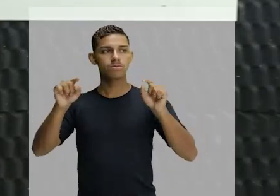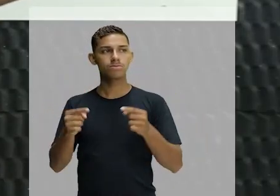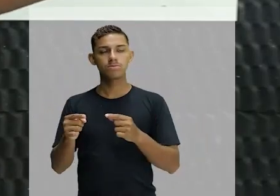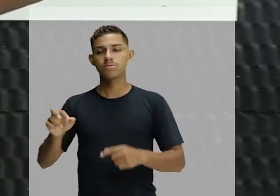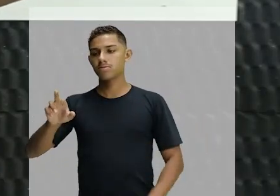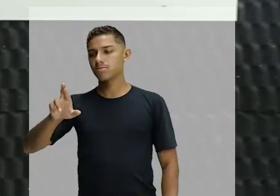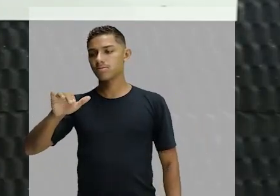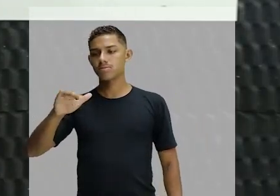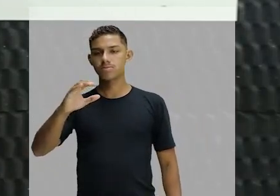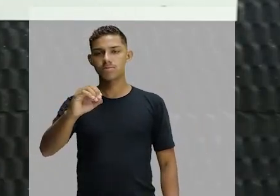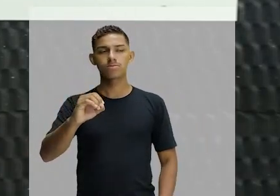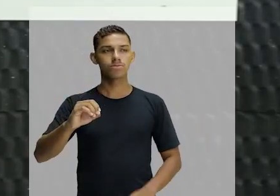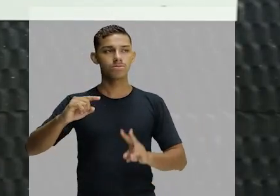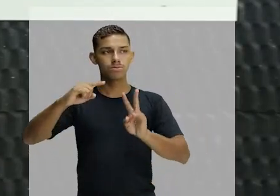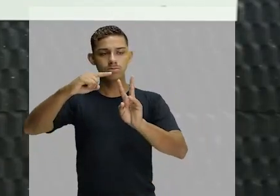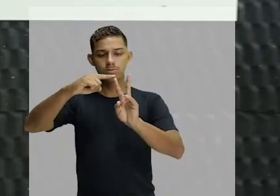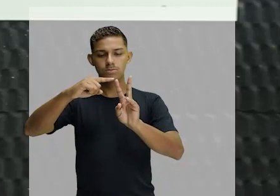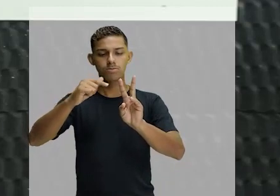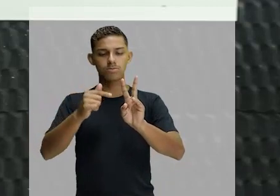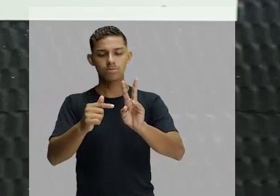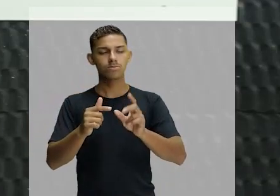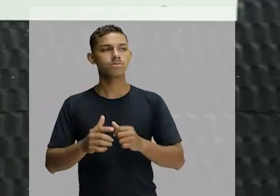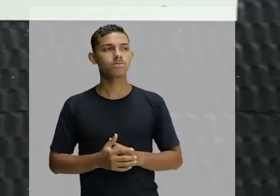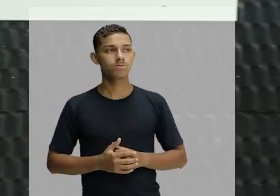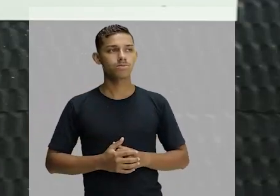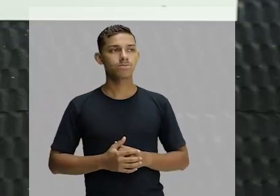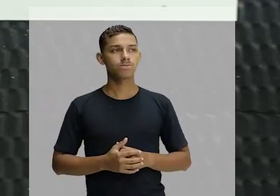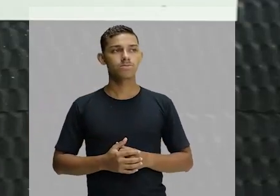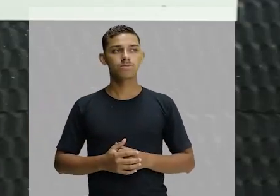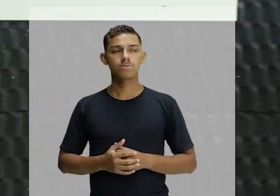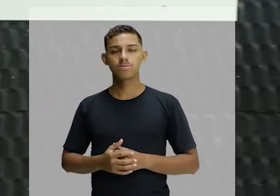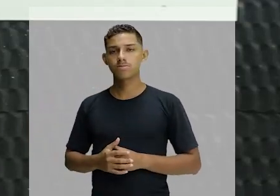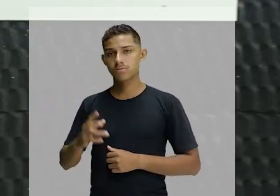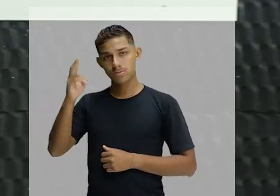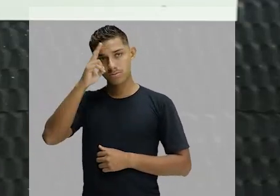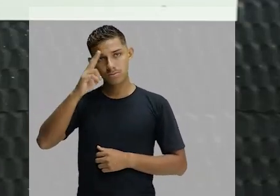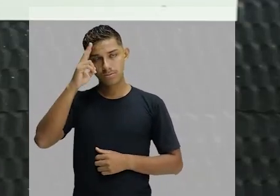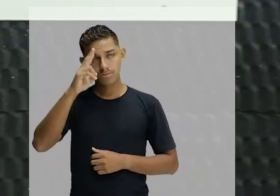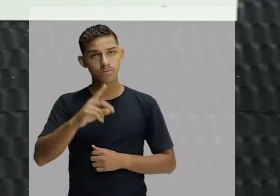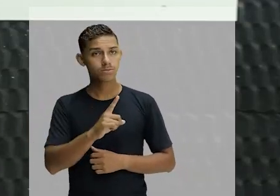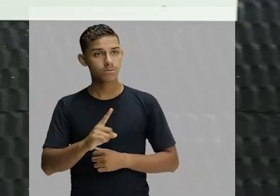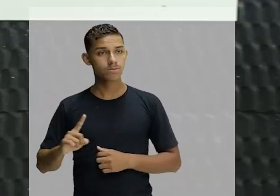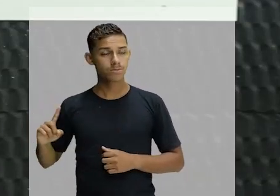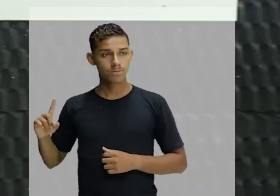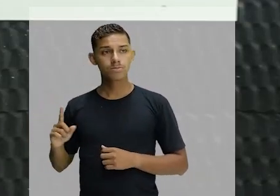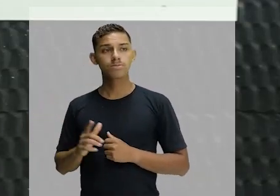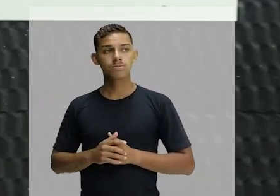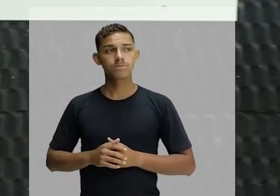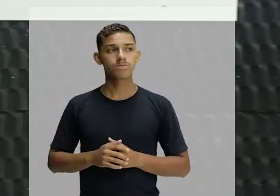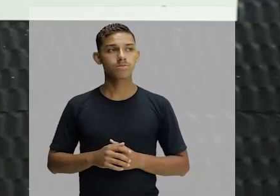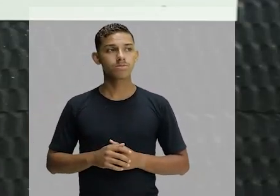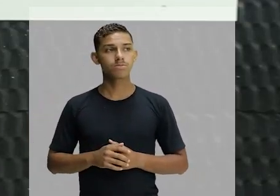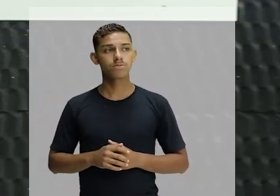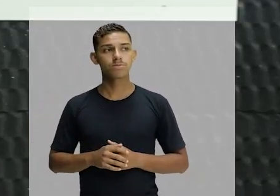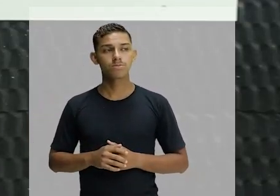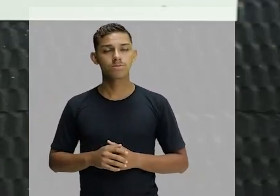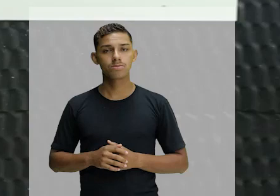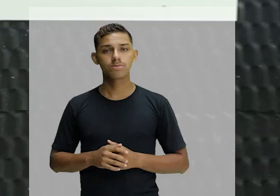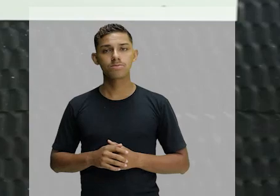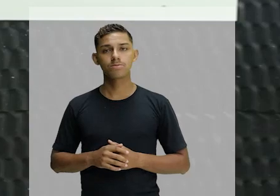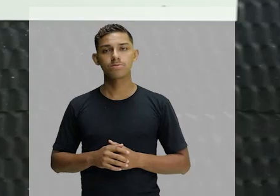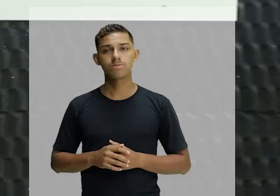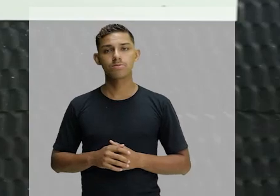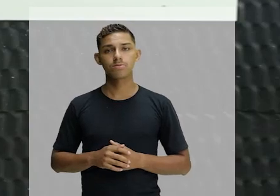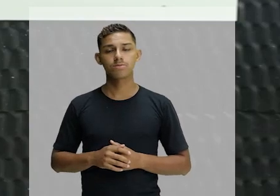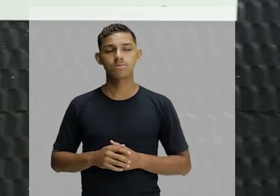de 7. Galera, só para lembrar, nós temos essa equação aqui, ó, x menos o x do centro